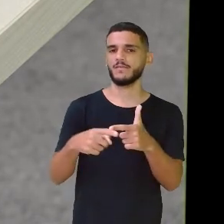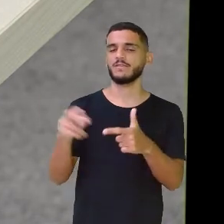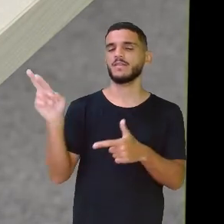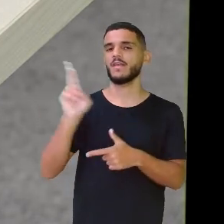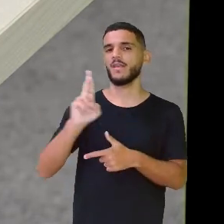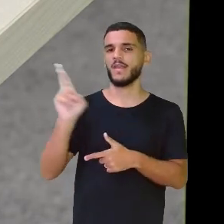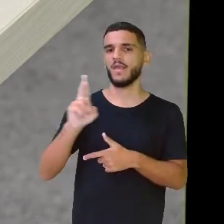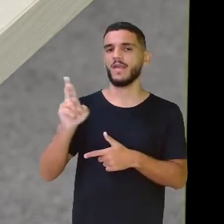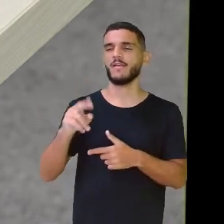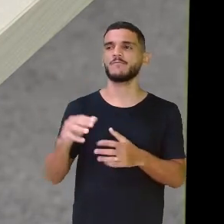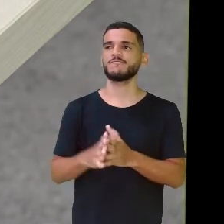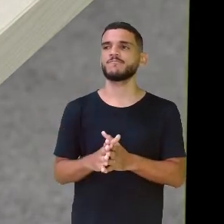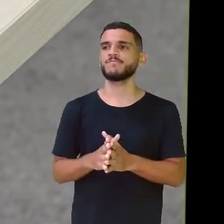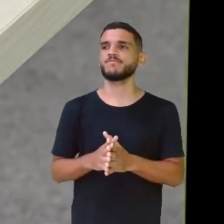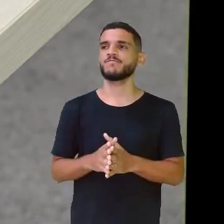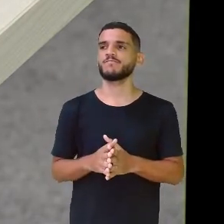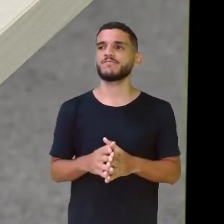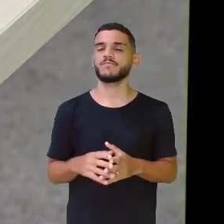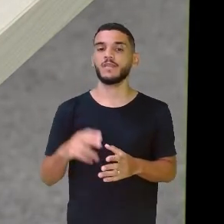5 partes.